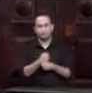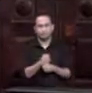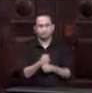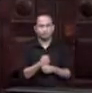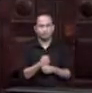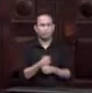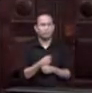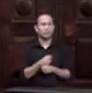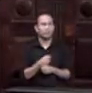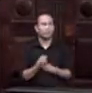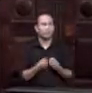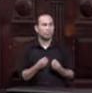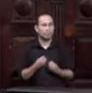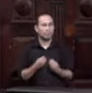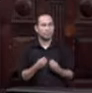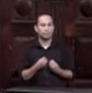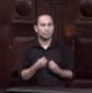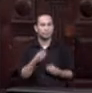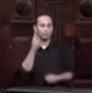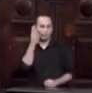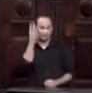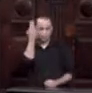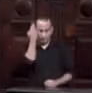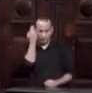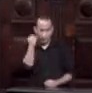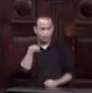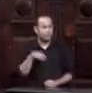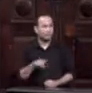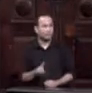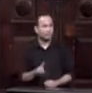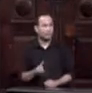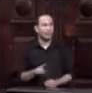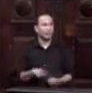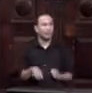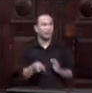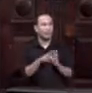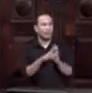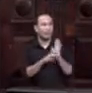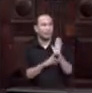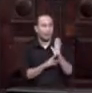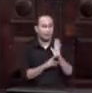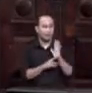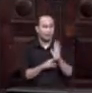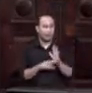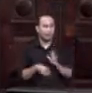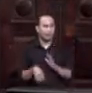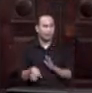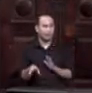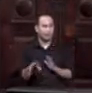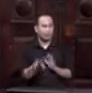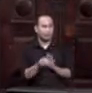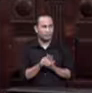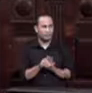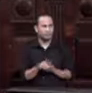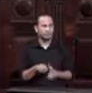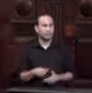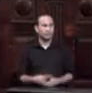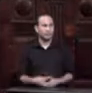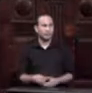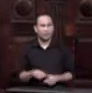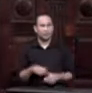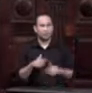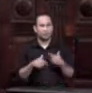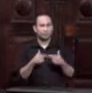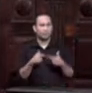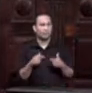Como é, deputado Eliomar Coelho, que o senhor vai estabelecer uma limitação aqui no Fundo de Combate à Pobreza, se